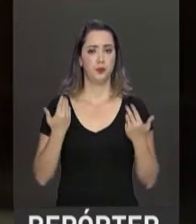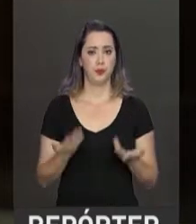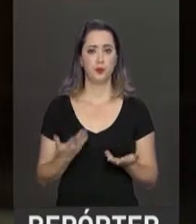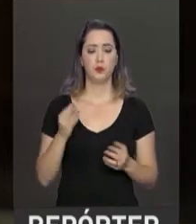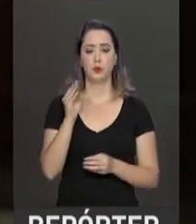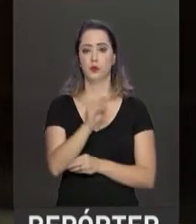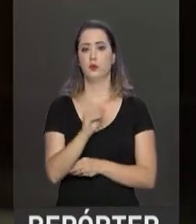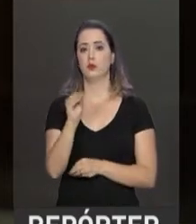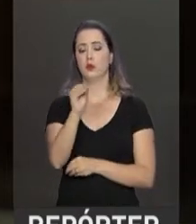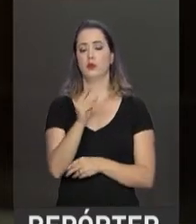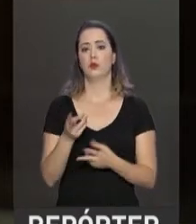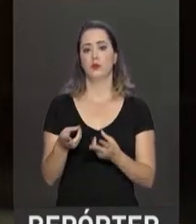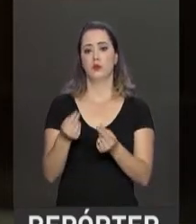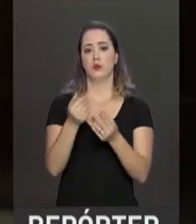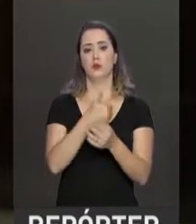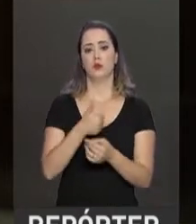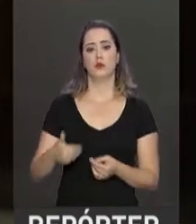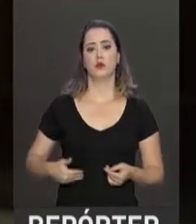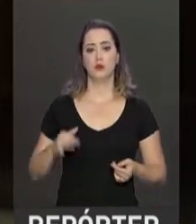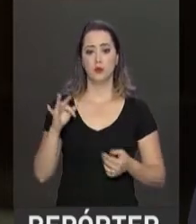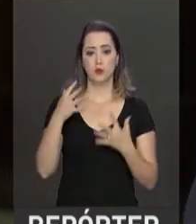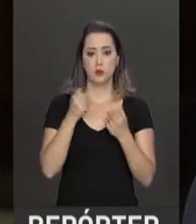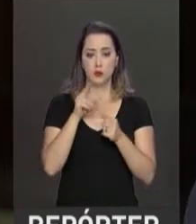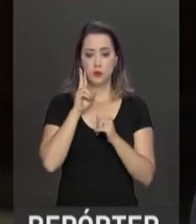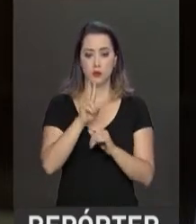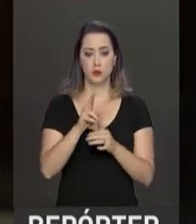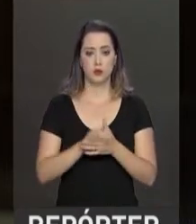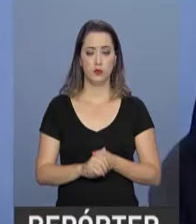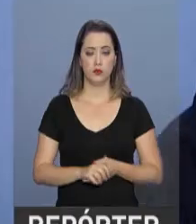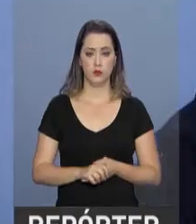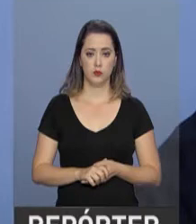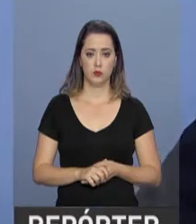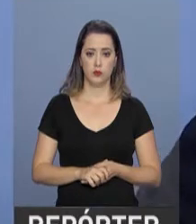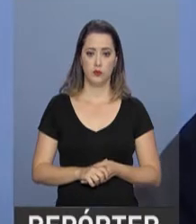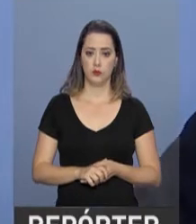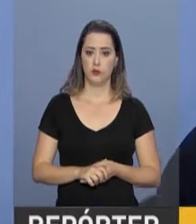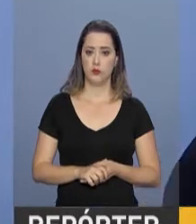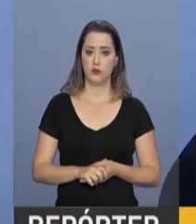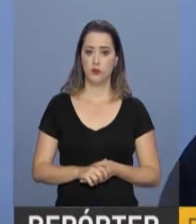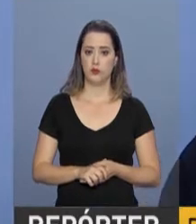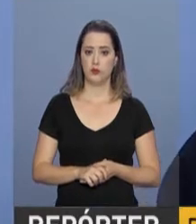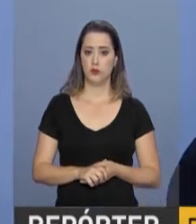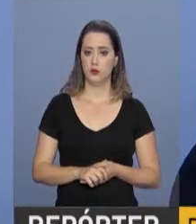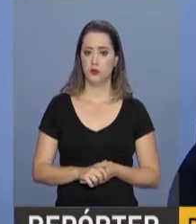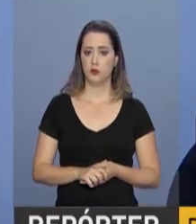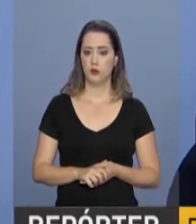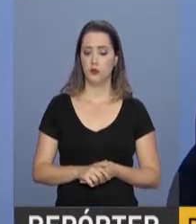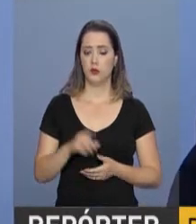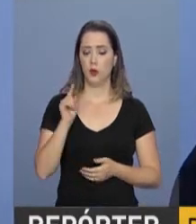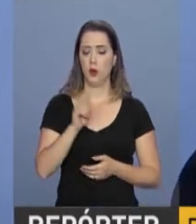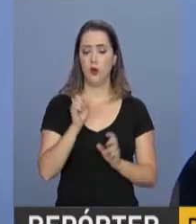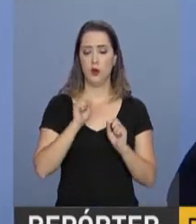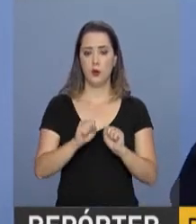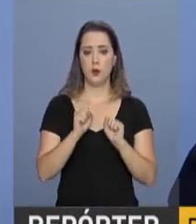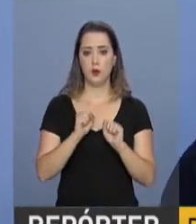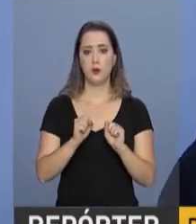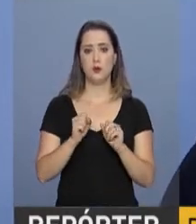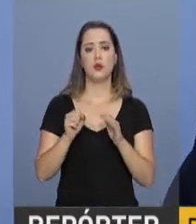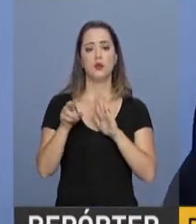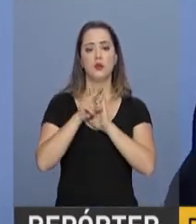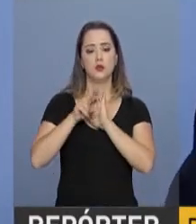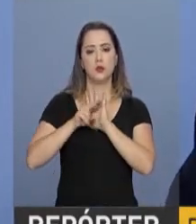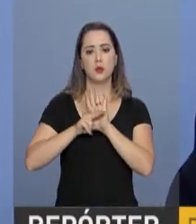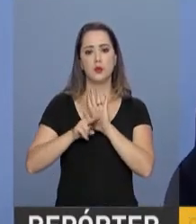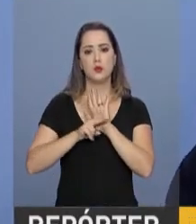preservar os recursos da união vamos ouvi lo o que esse processo permite é a regularização